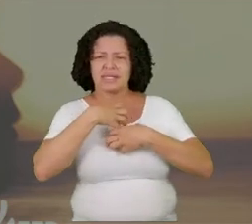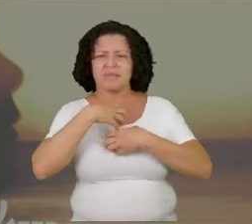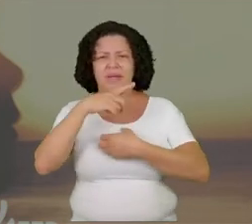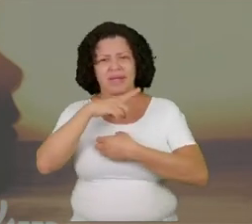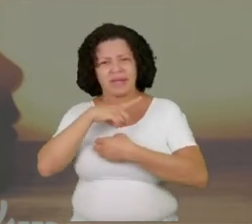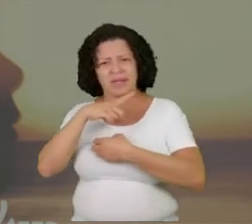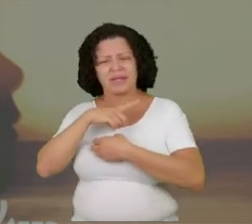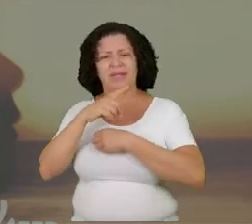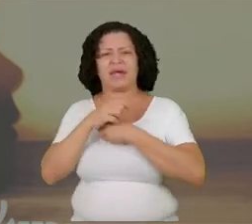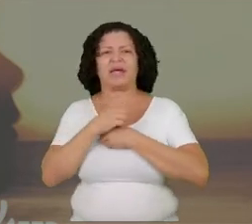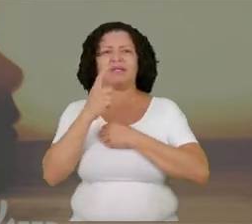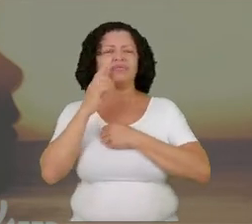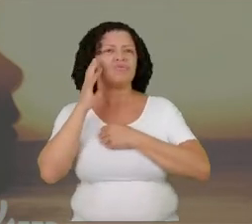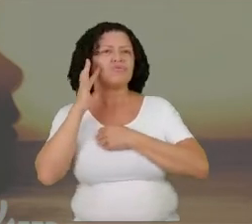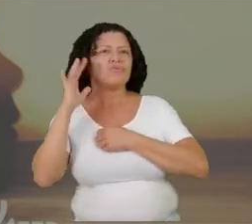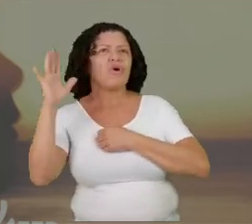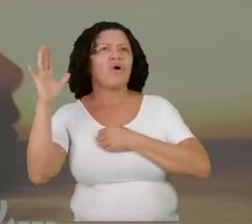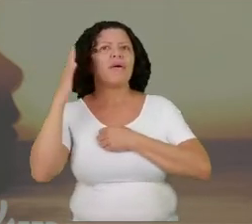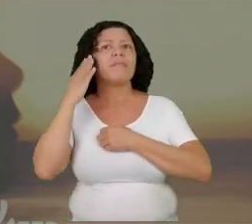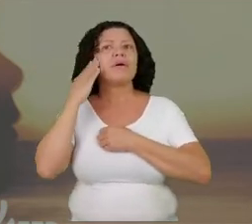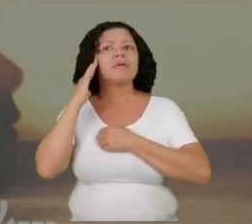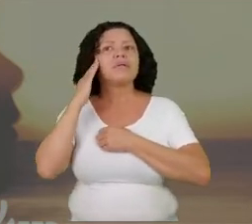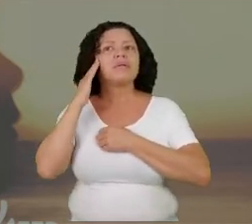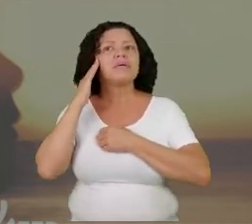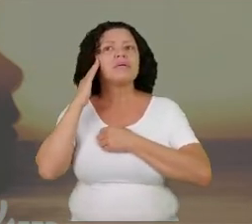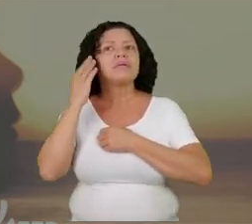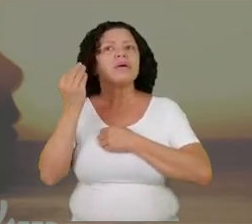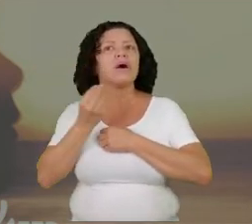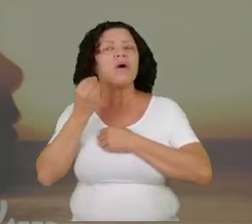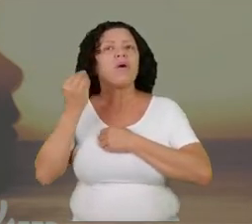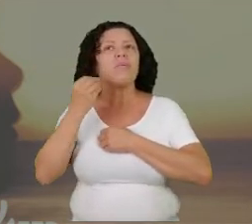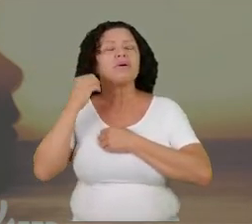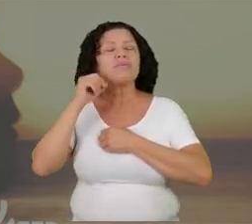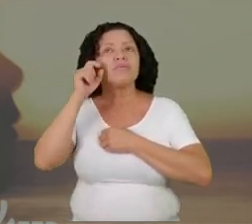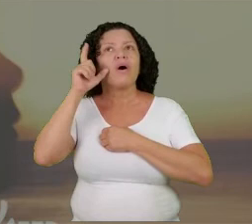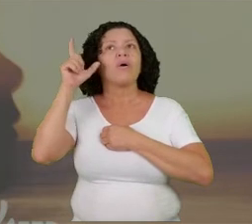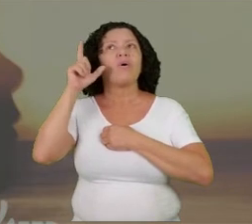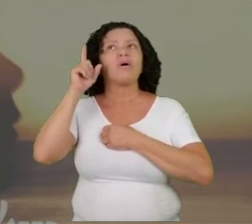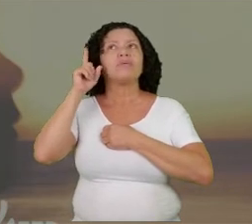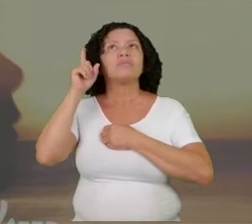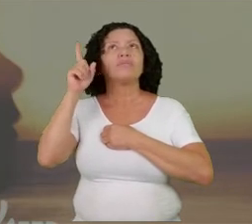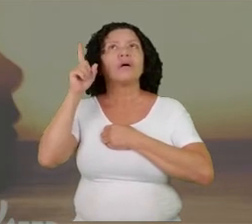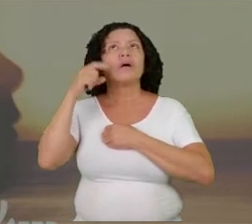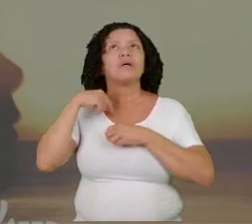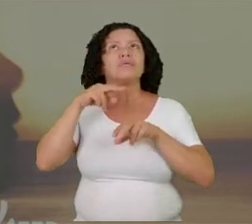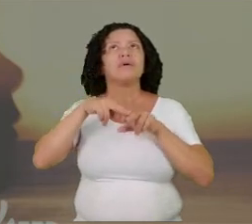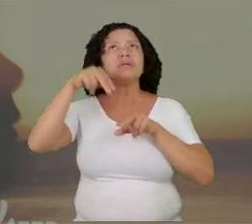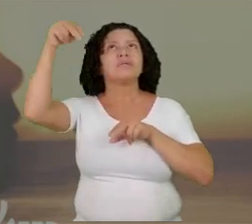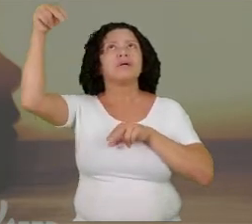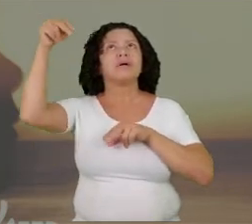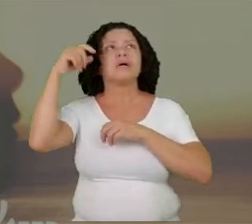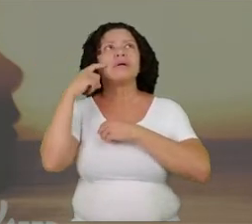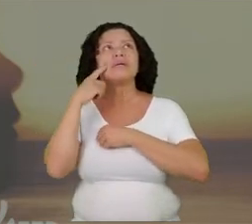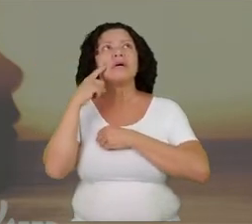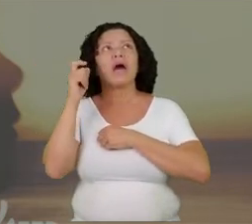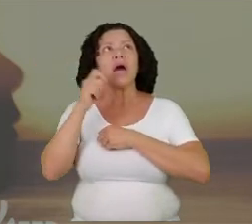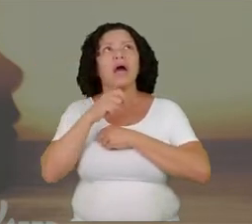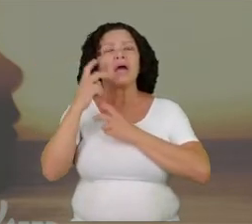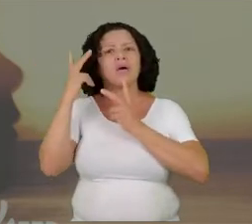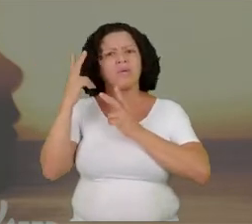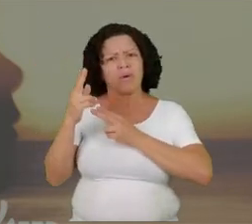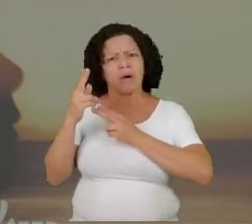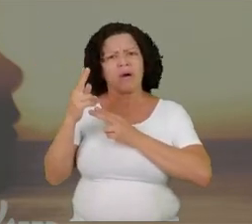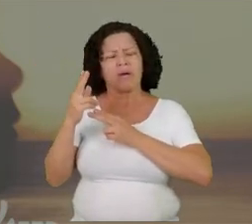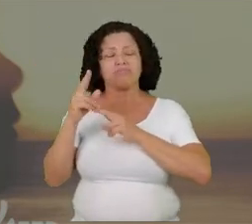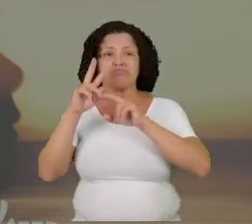que temos de um sonho para entender como iremos acordar no dia que desencarnarmos. Será da mesma